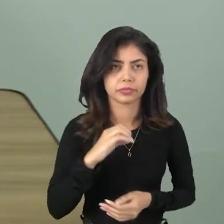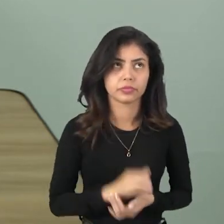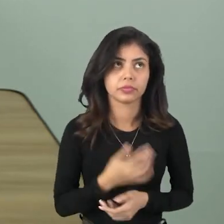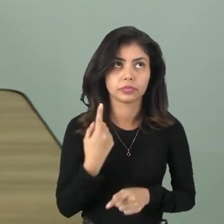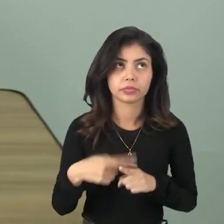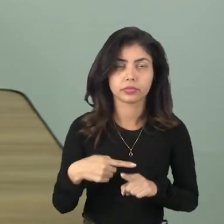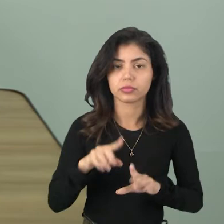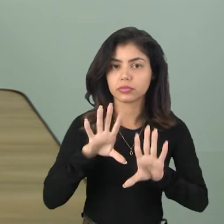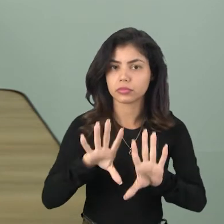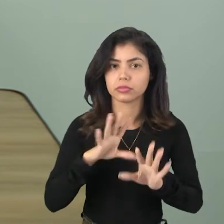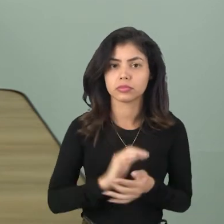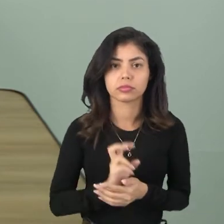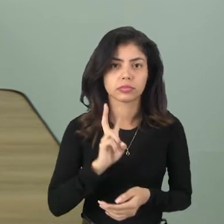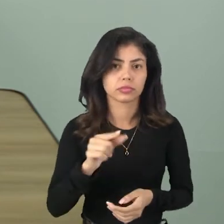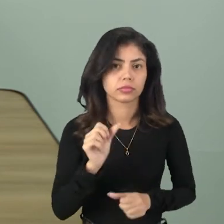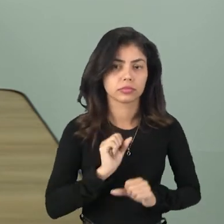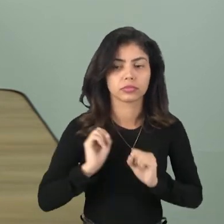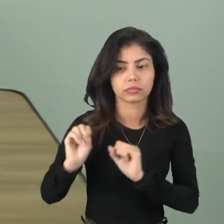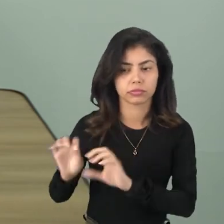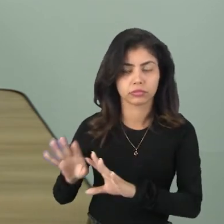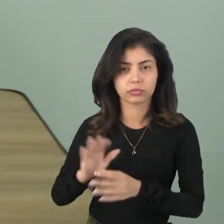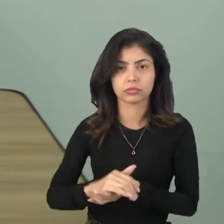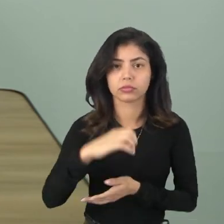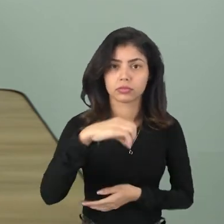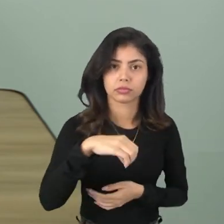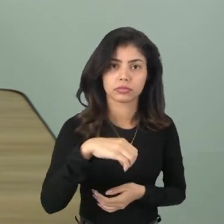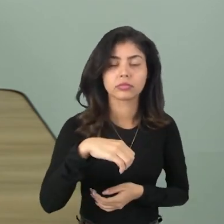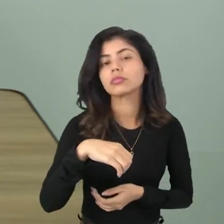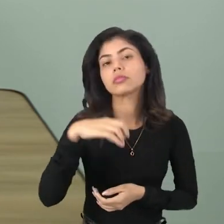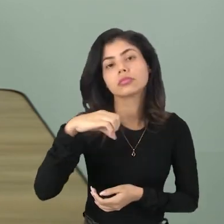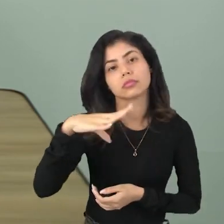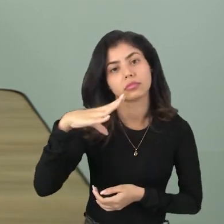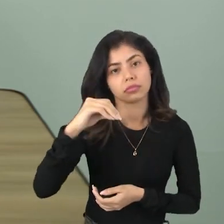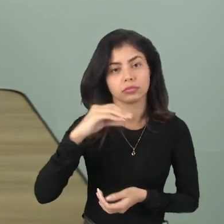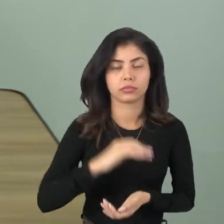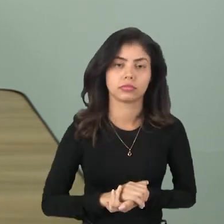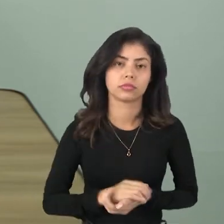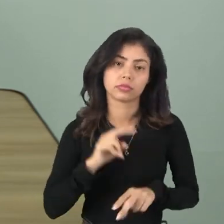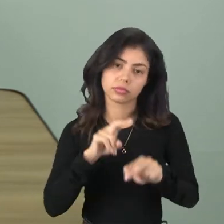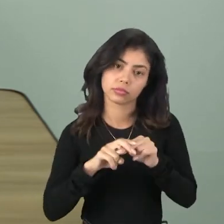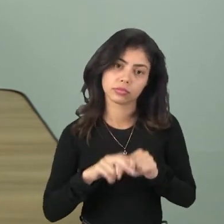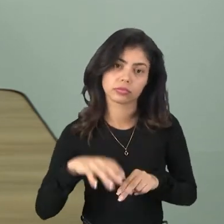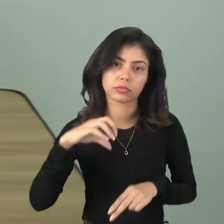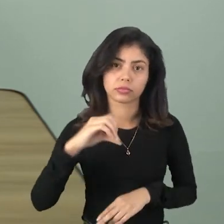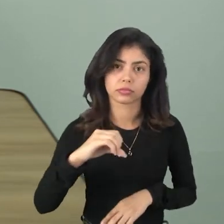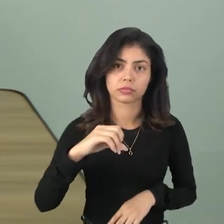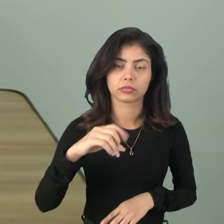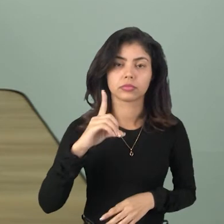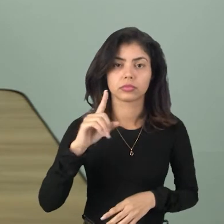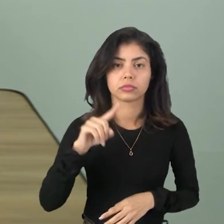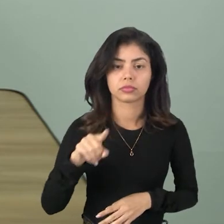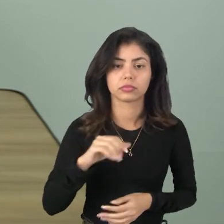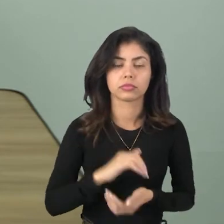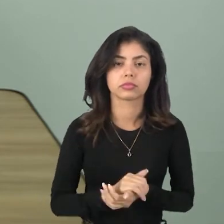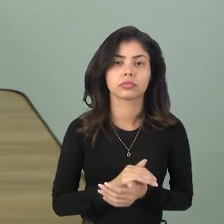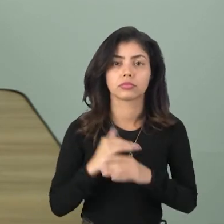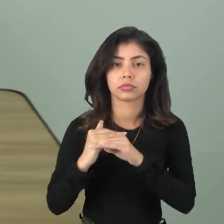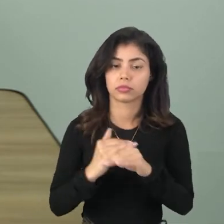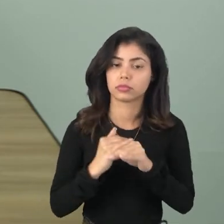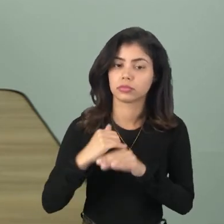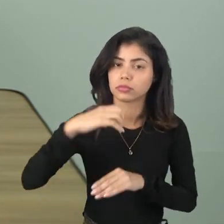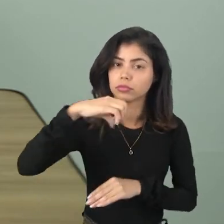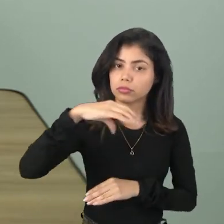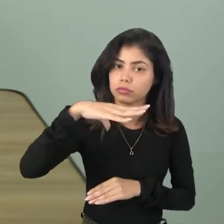nove porque aí ele deixa de ser nova unidade ele passa a ser 90 porque 9 dezenas é igual